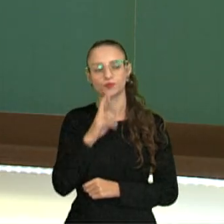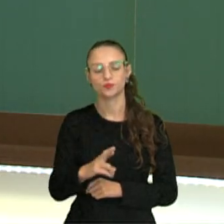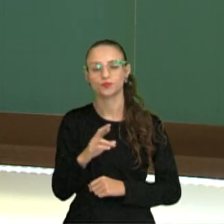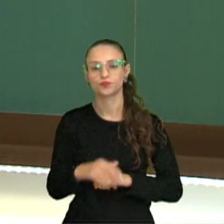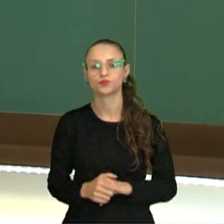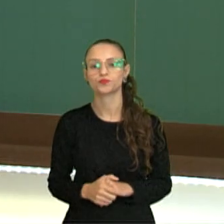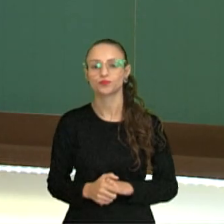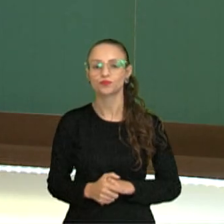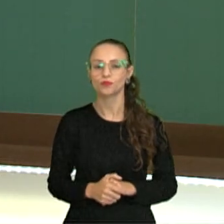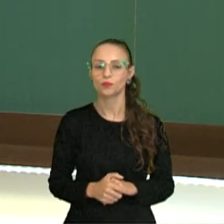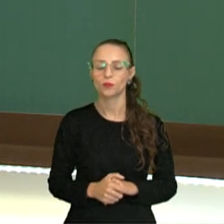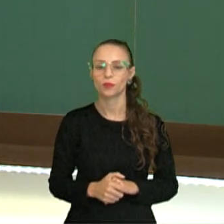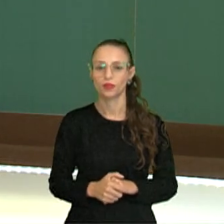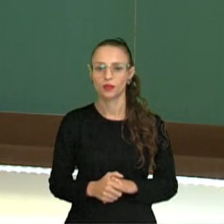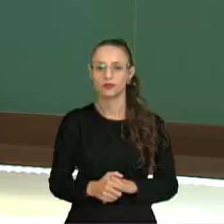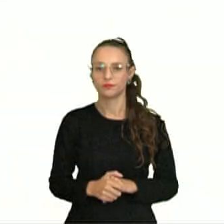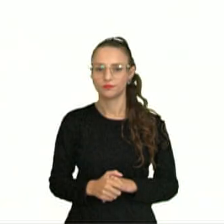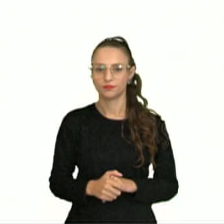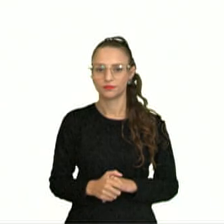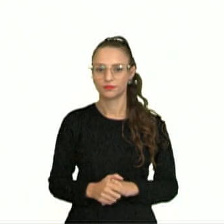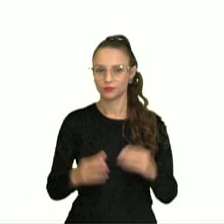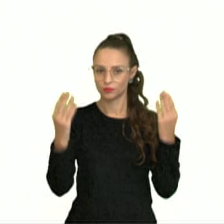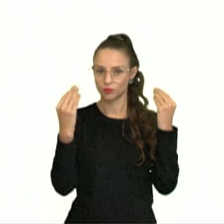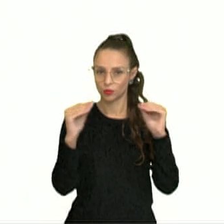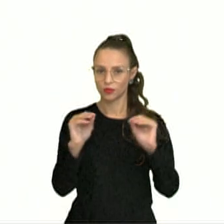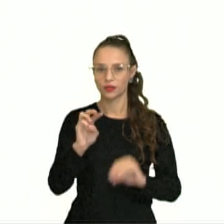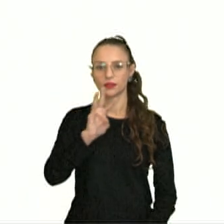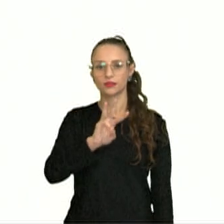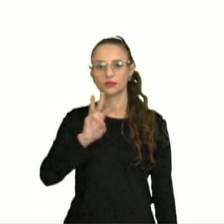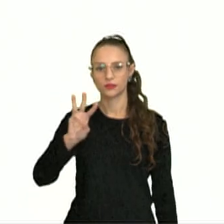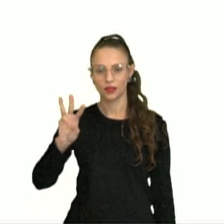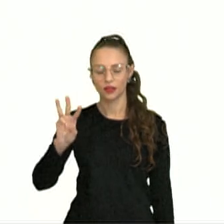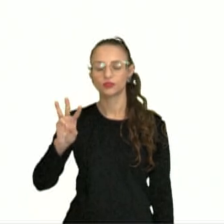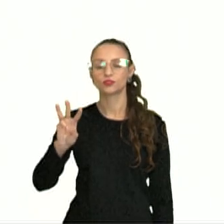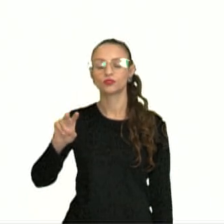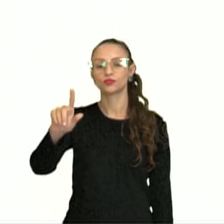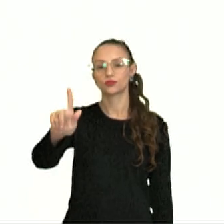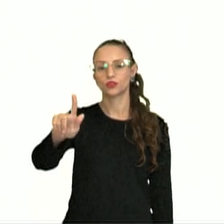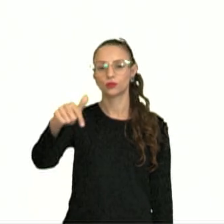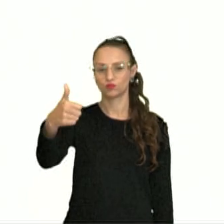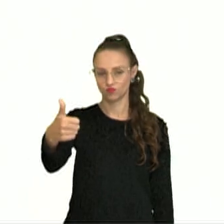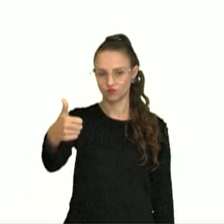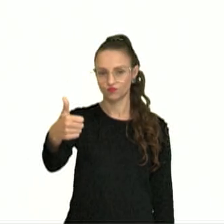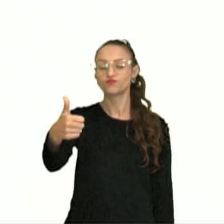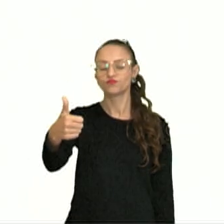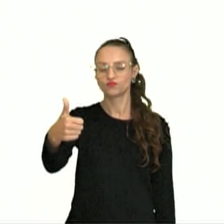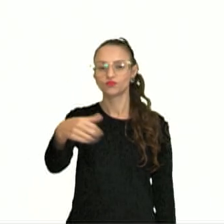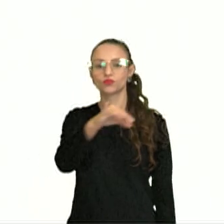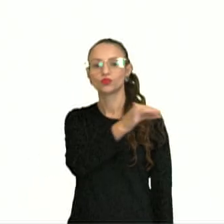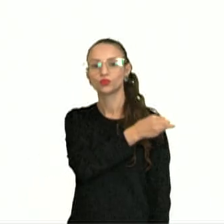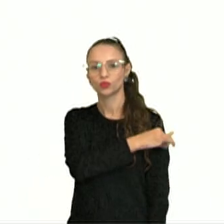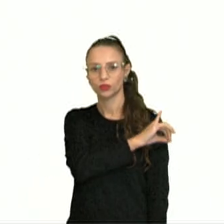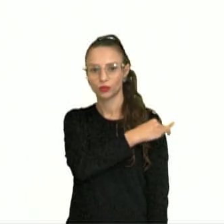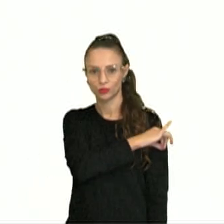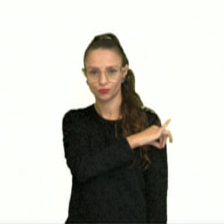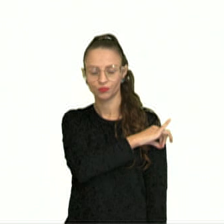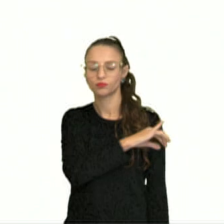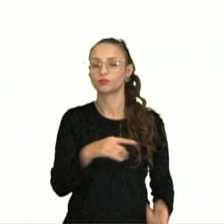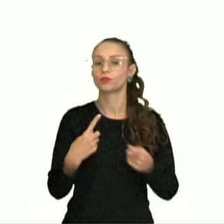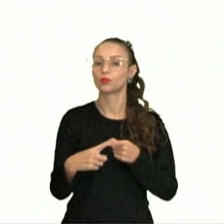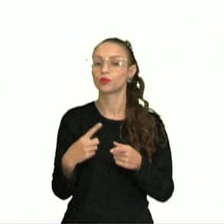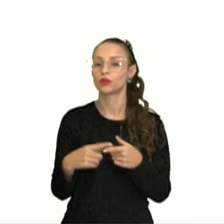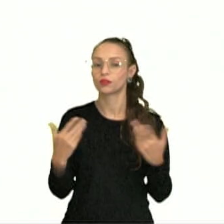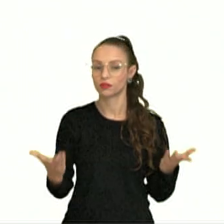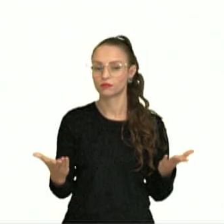Olha lá, então foi publicado no site chamado Portal G1, né, do Rio, né? Por quê?